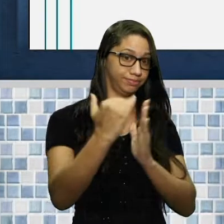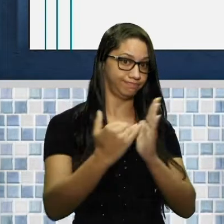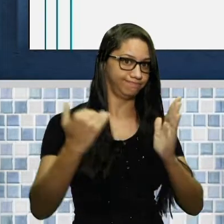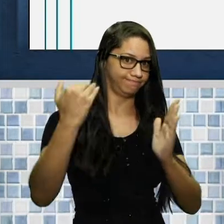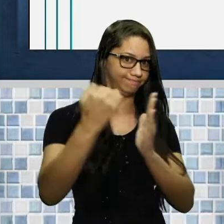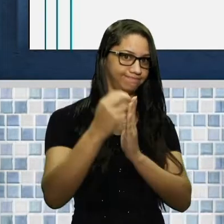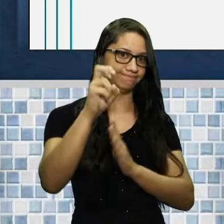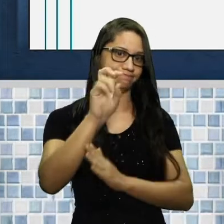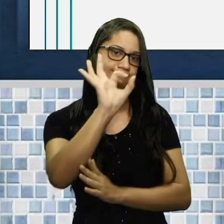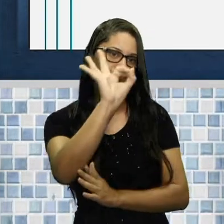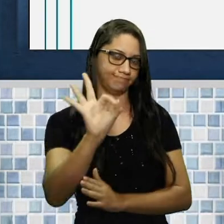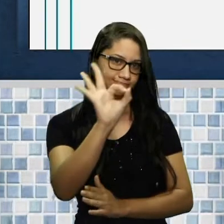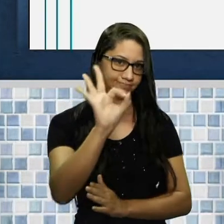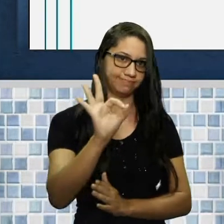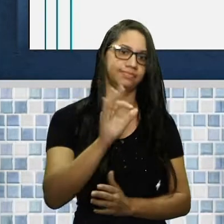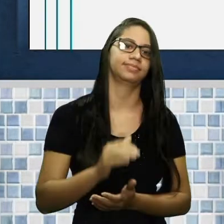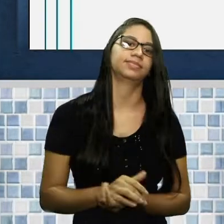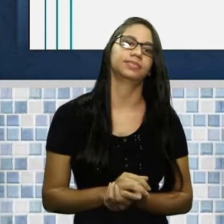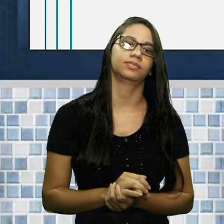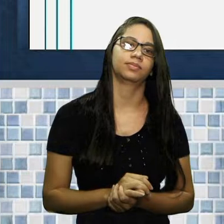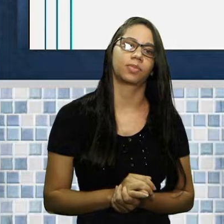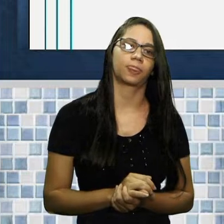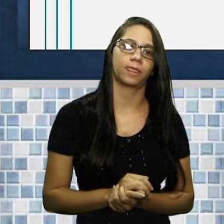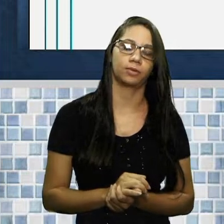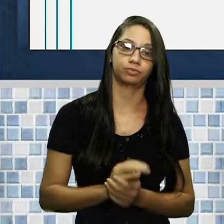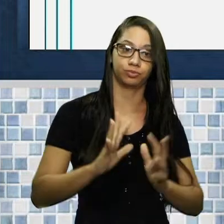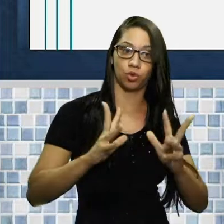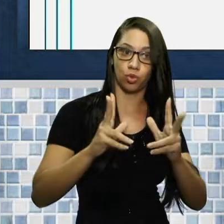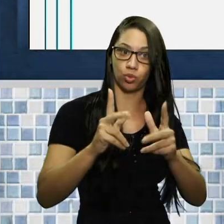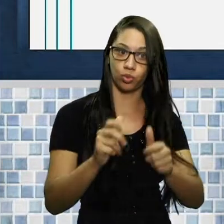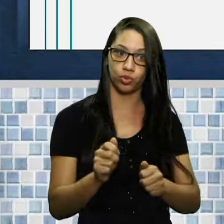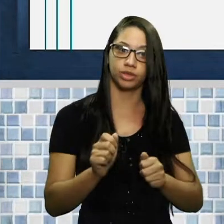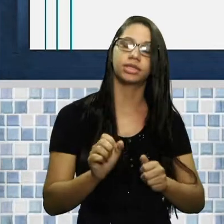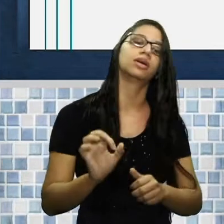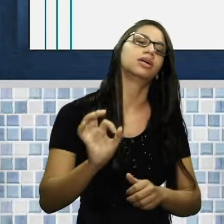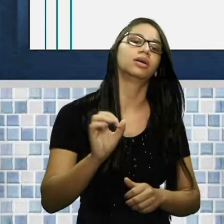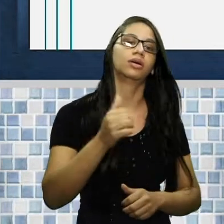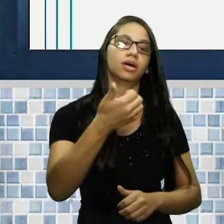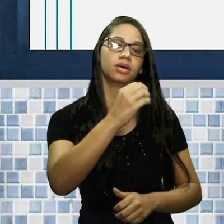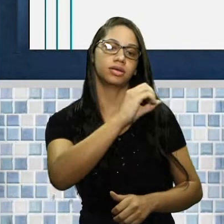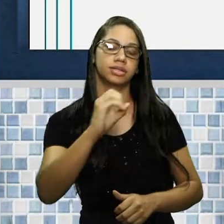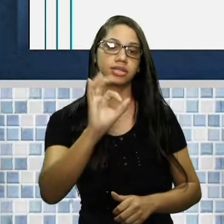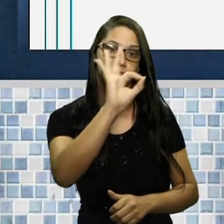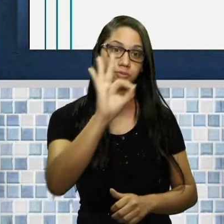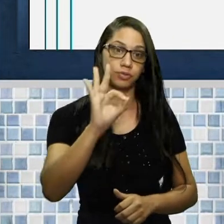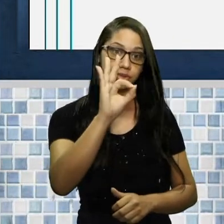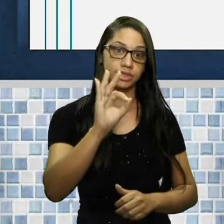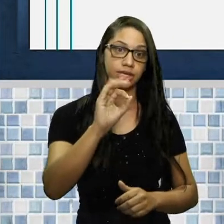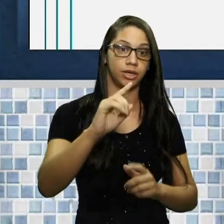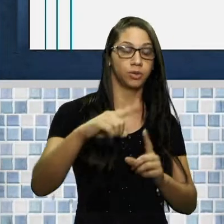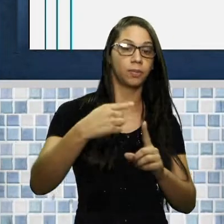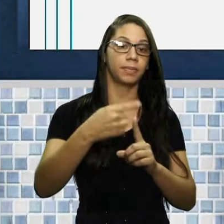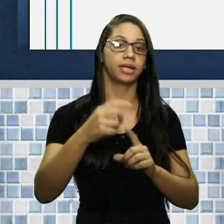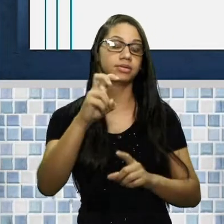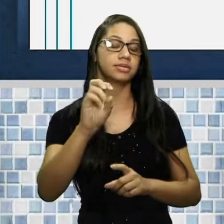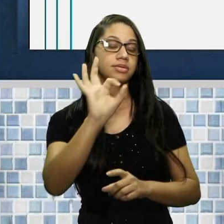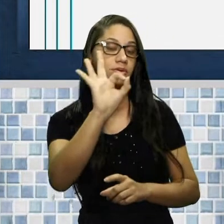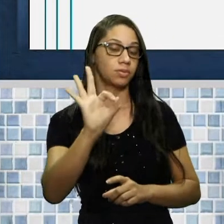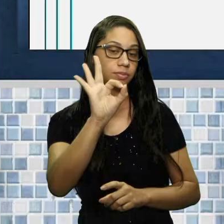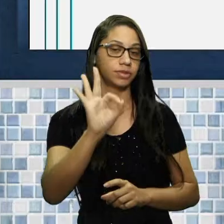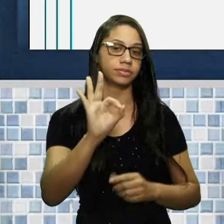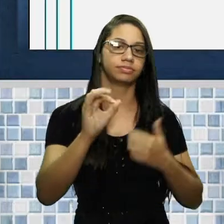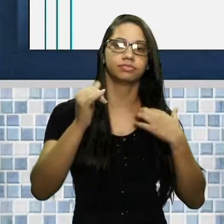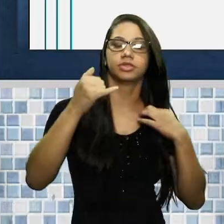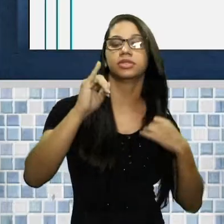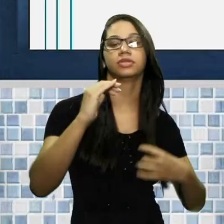de 5%. Logo, eu tenho que pegar o total, que é 100%, mais 5%, porque houve um acréscimo. Se